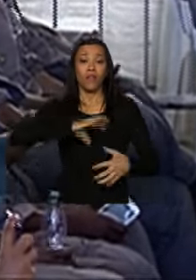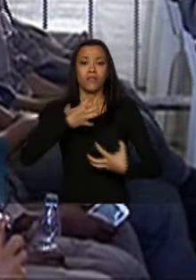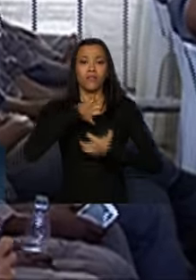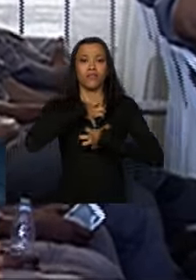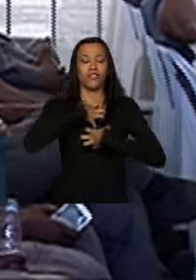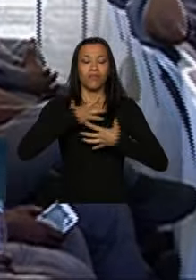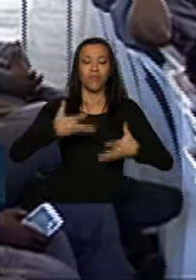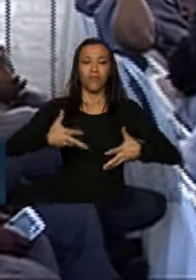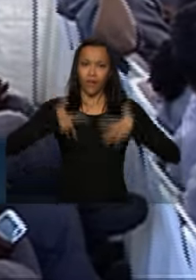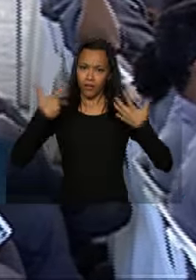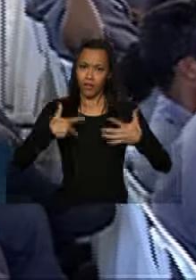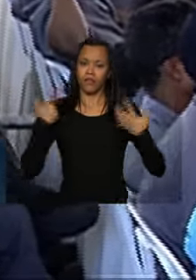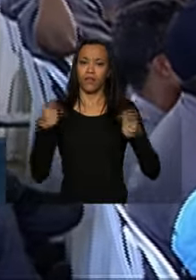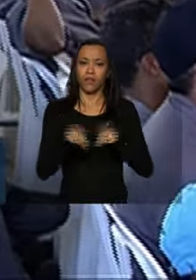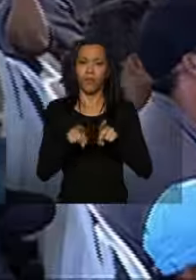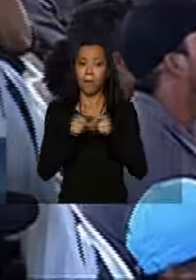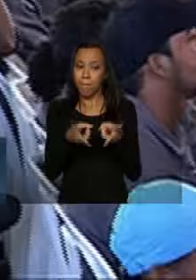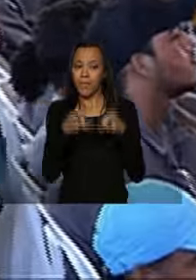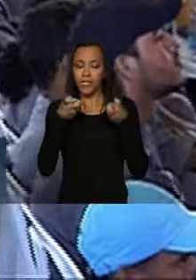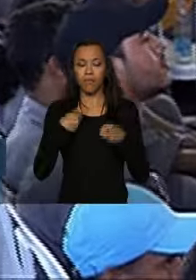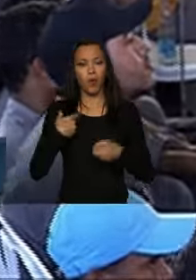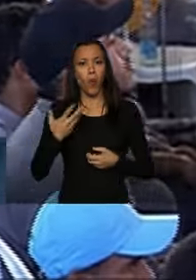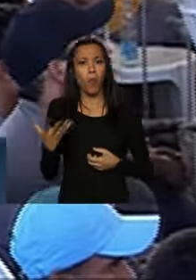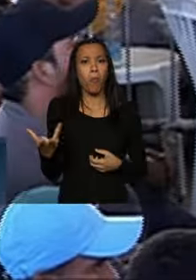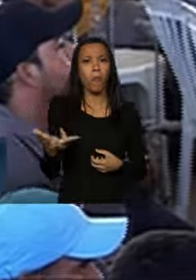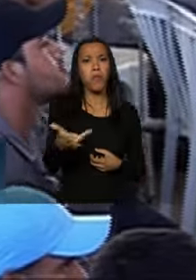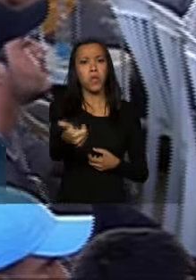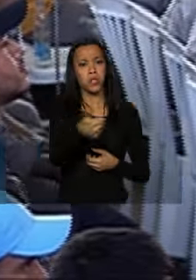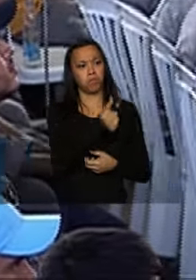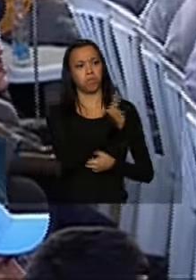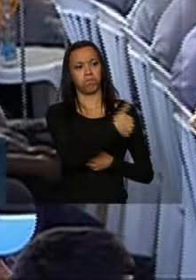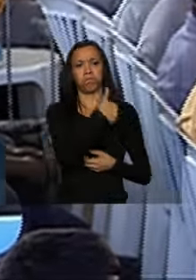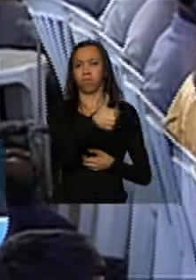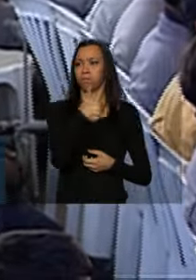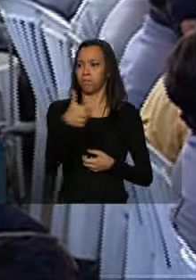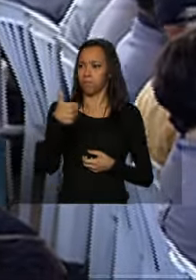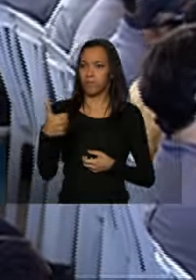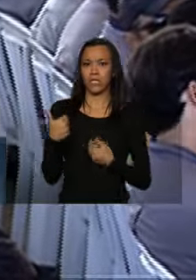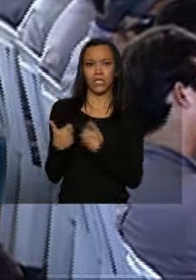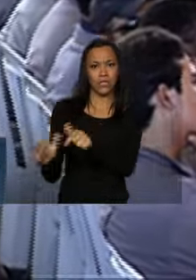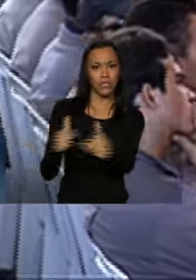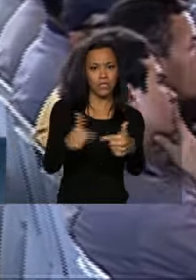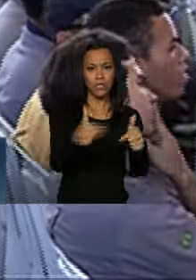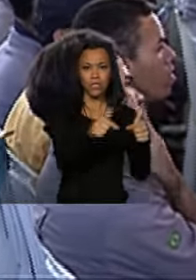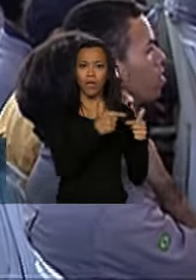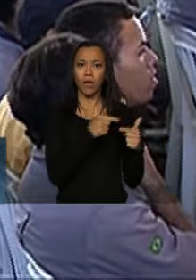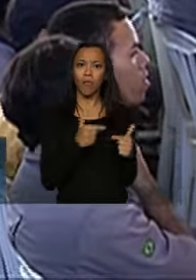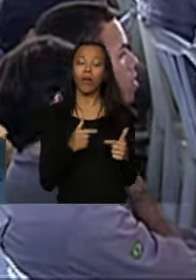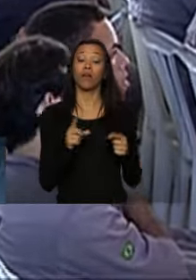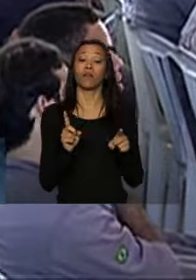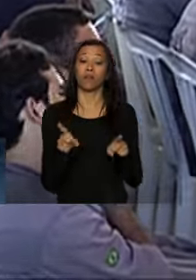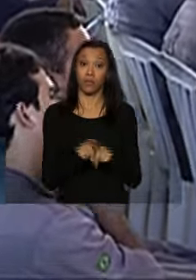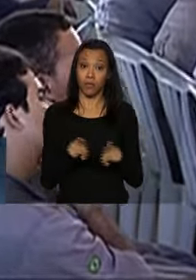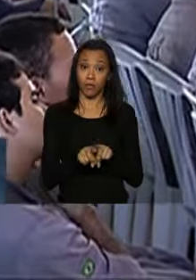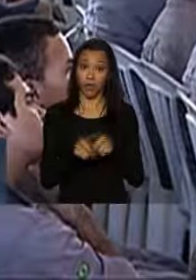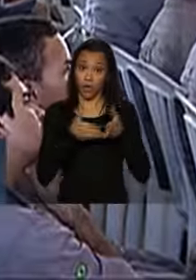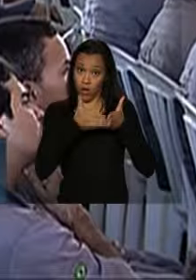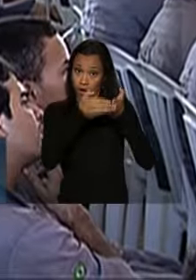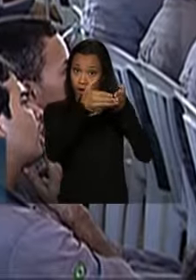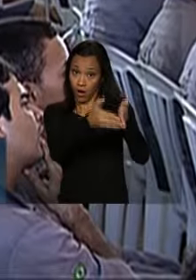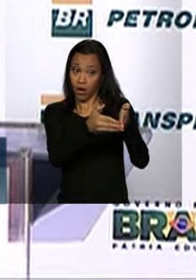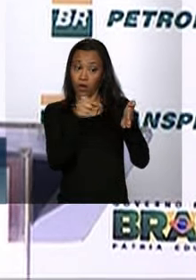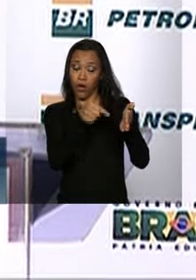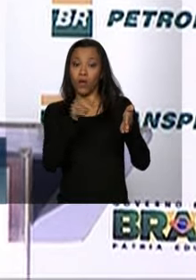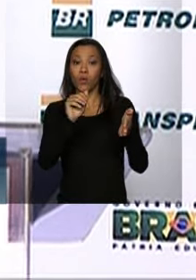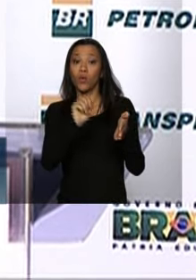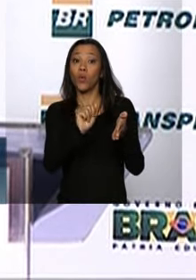poder perceber a melhoria significativa de processo de construção, onde no NT André Rebouças já observamos uma